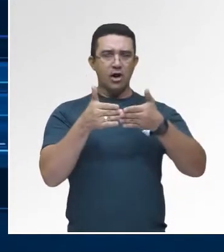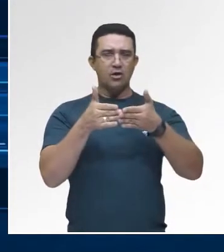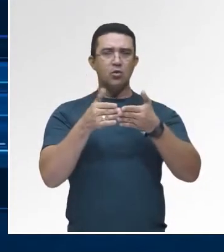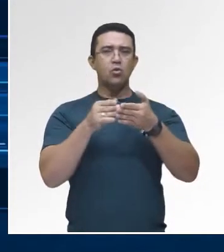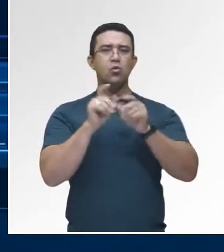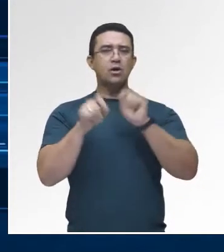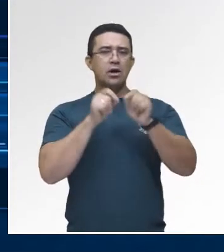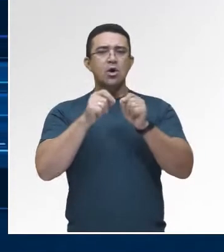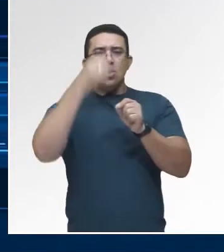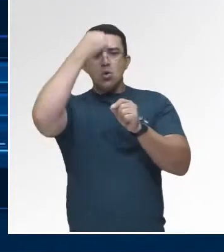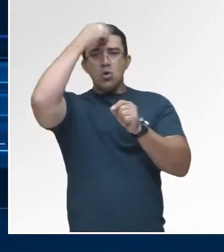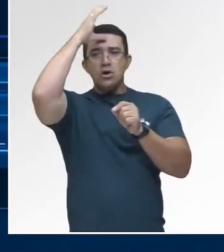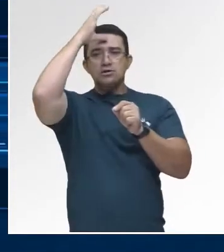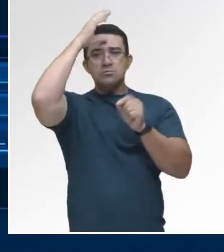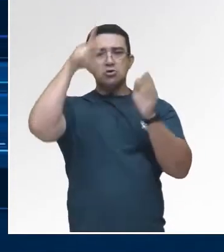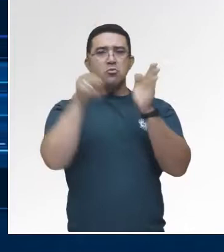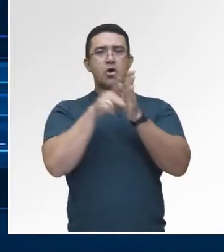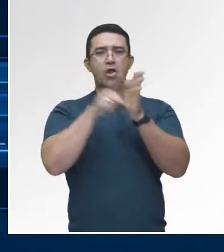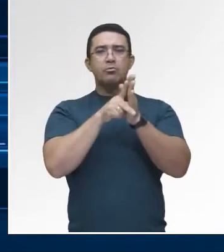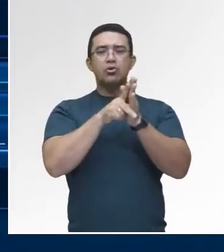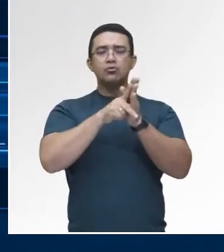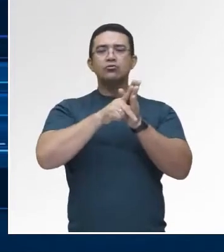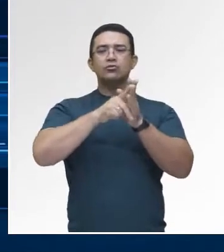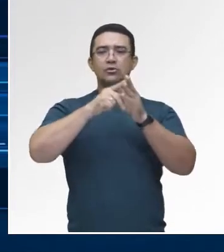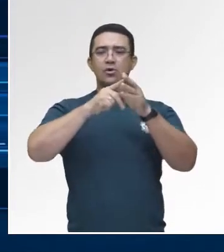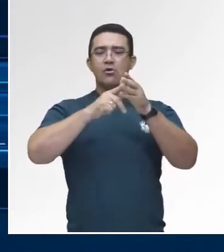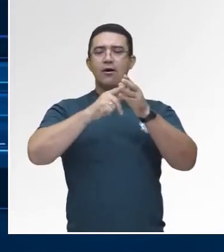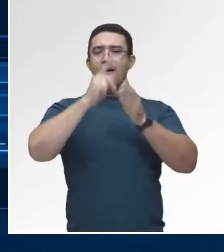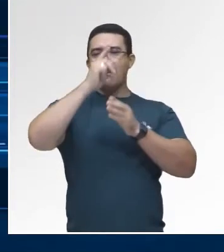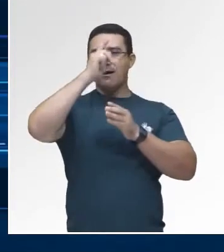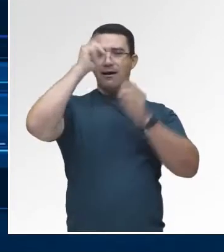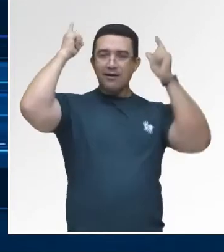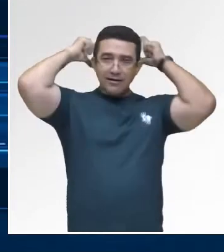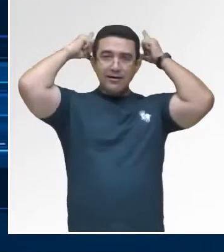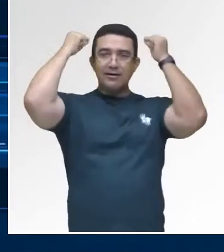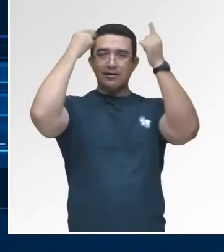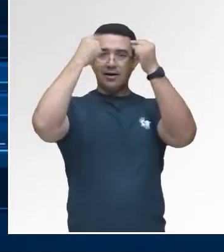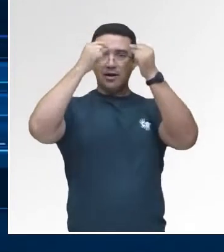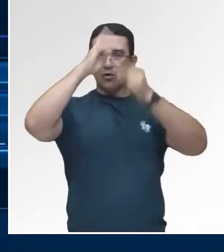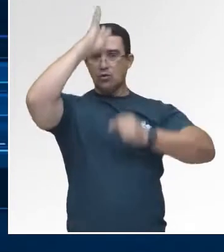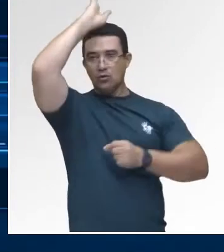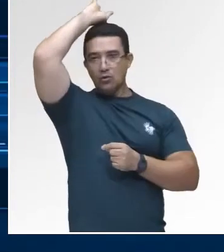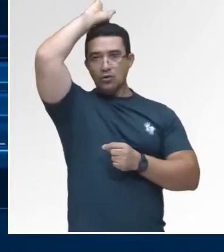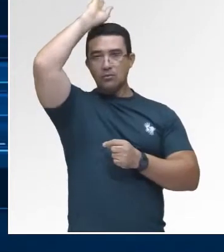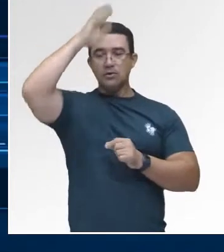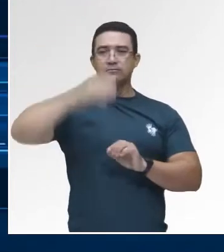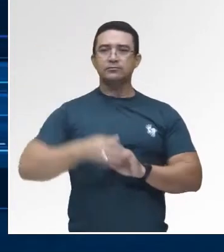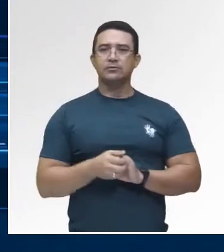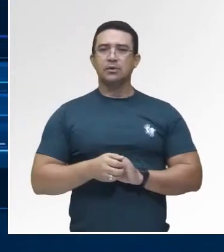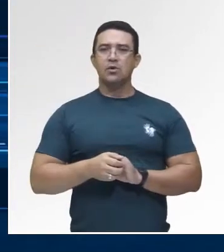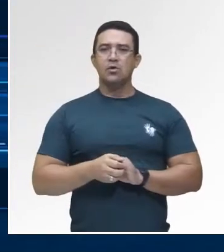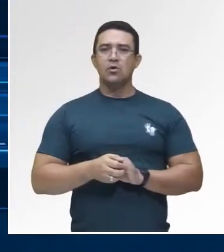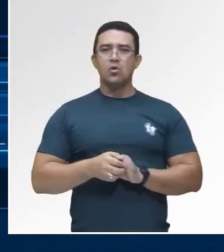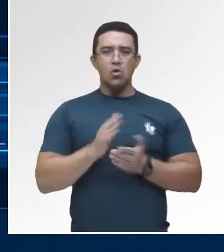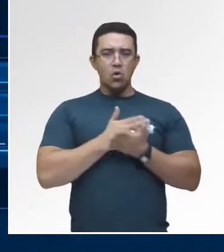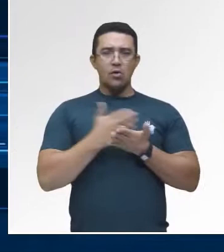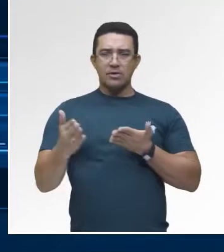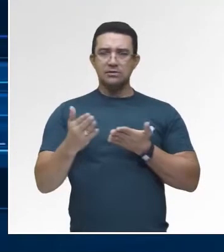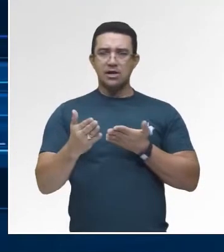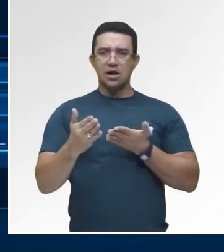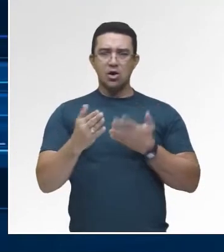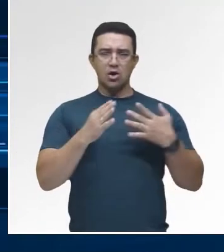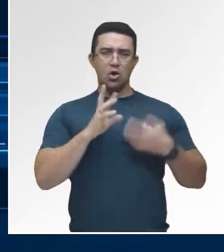naquele conhecimento greco-romano. Muito bem. Então, dito isto, para nós adentrarmos ao romantismo, o romantismo